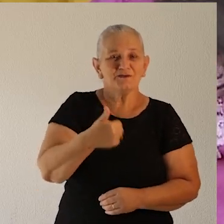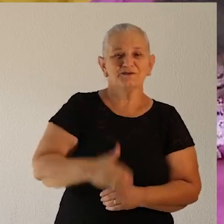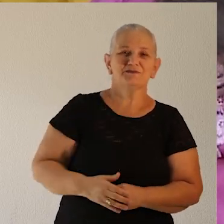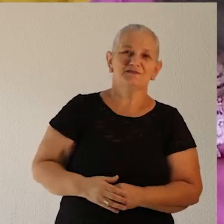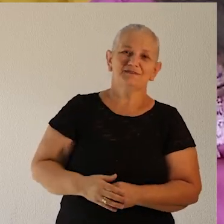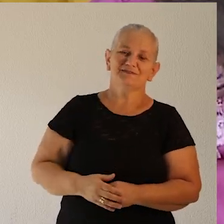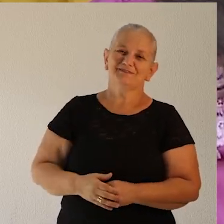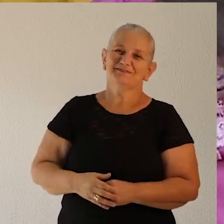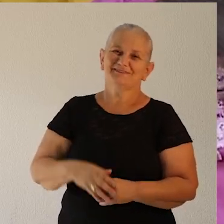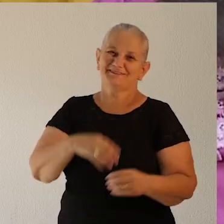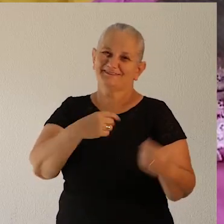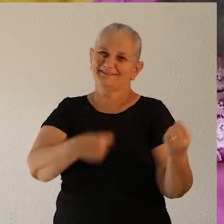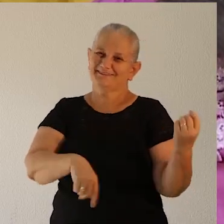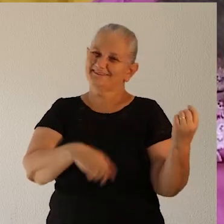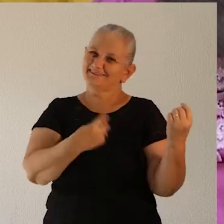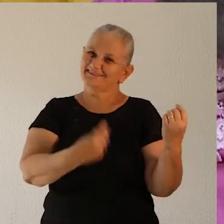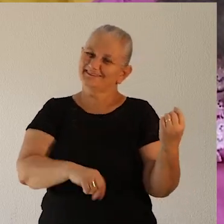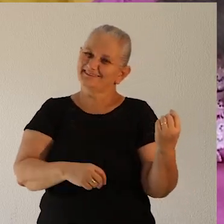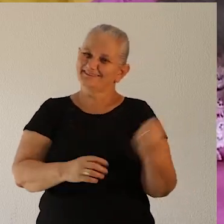ding,